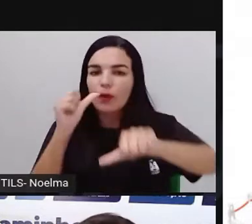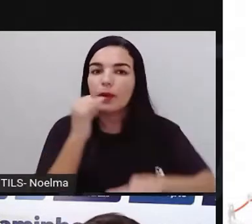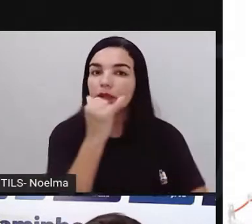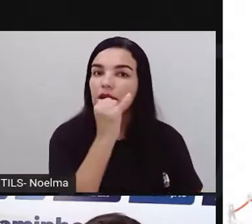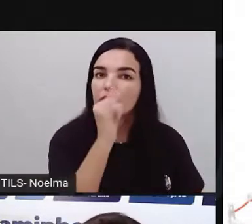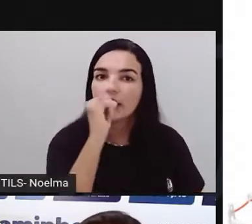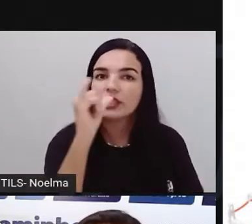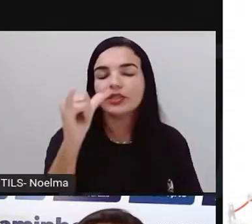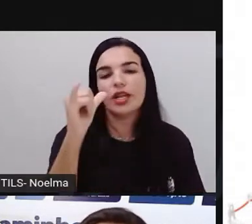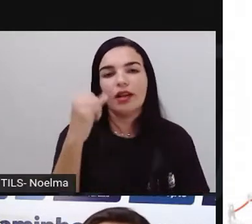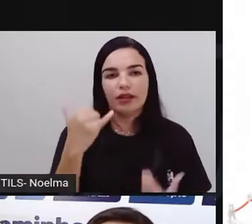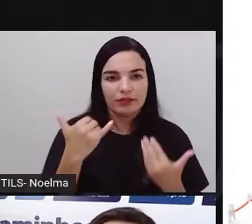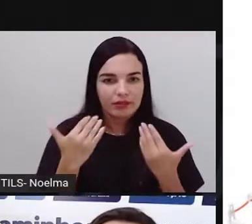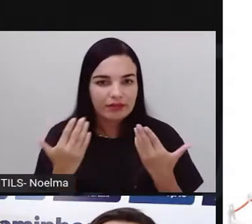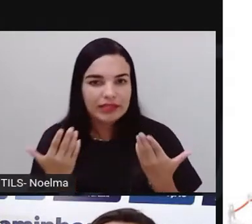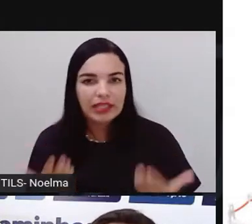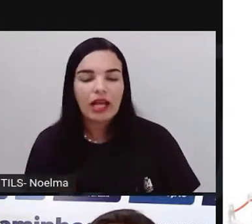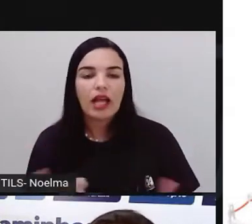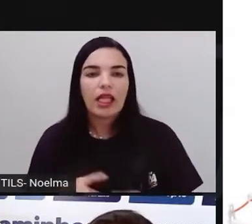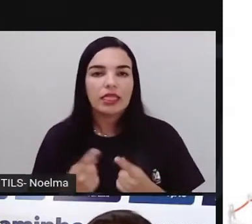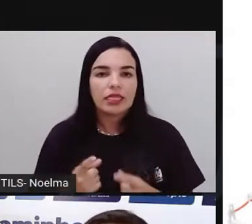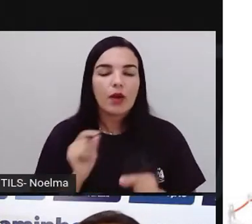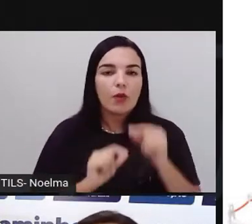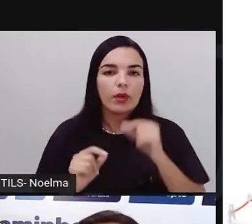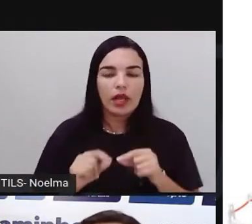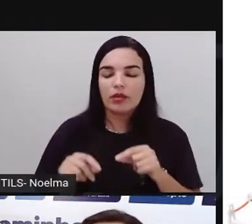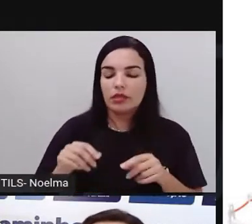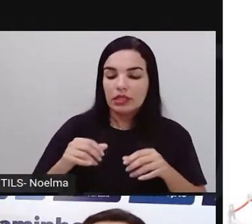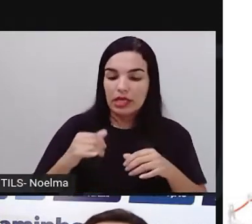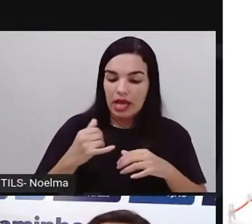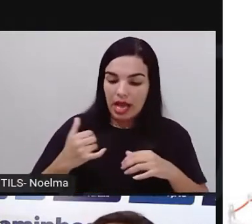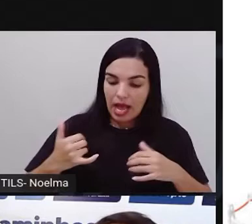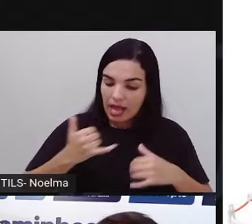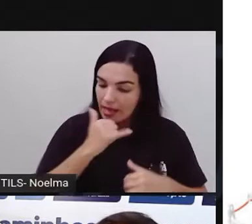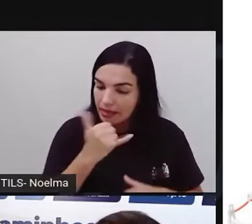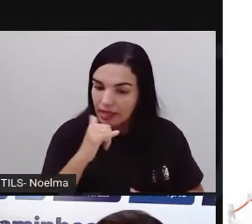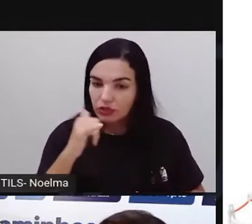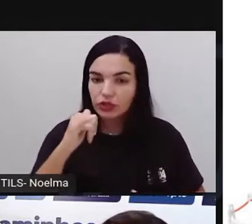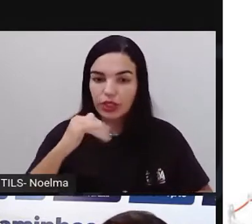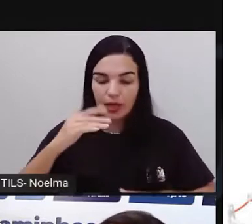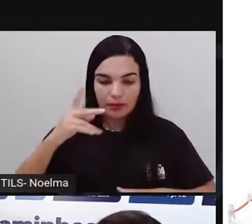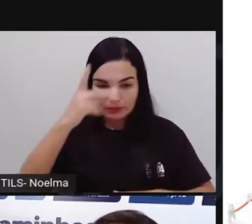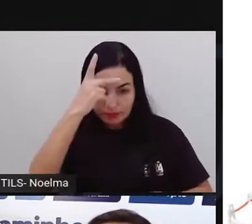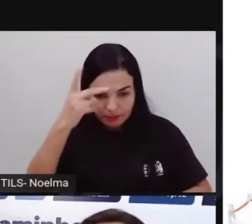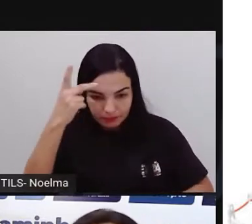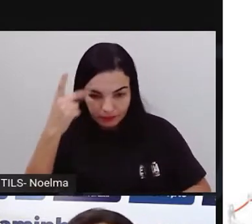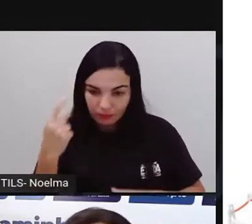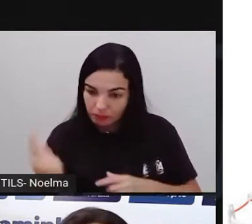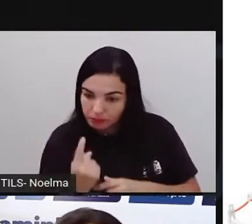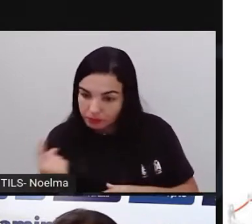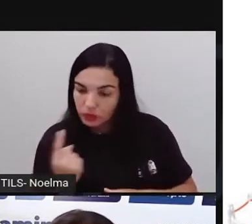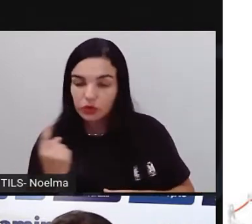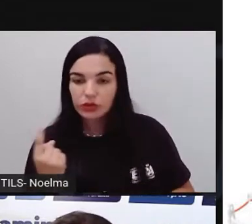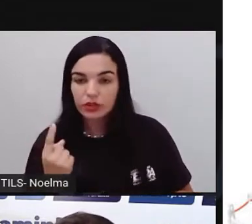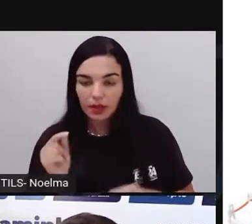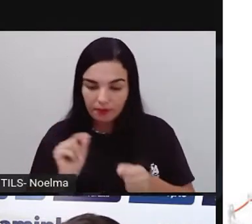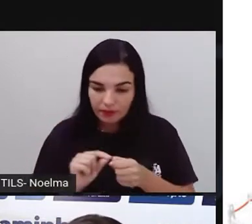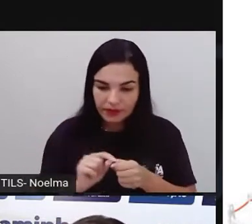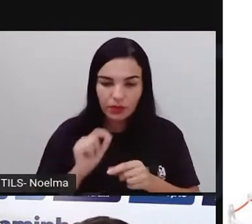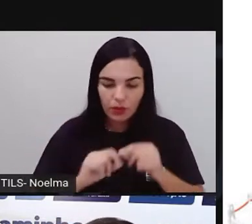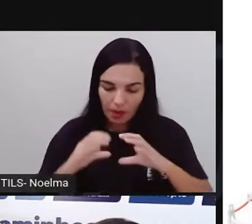energia elétrica. Então, a energia mecânica, a energia de movimento das turbinas, que é provocado aí